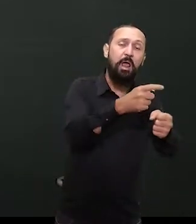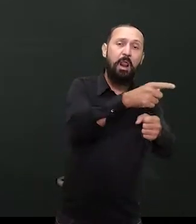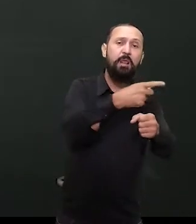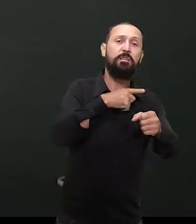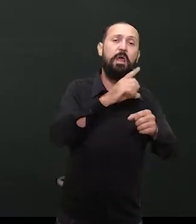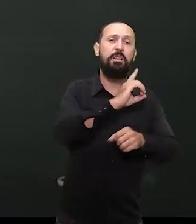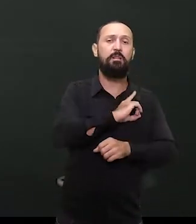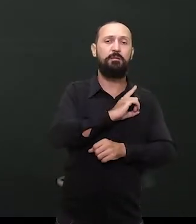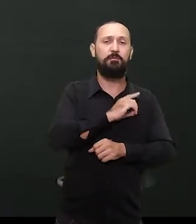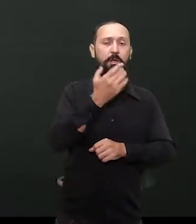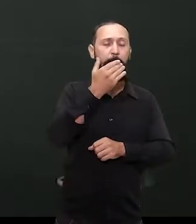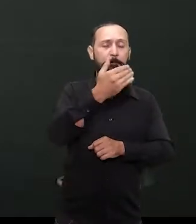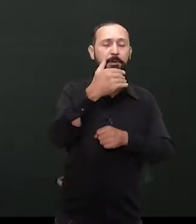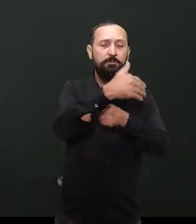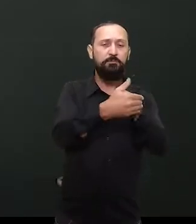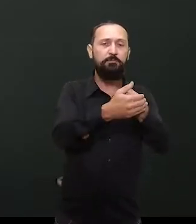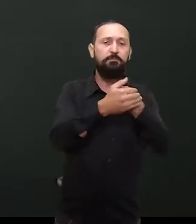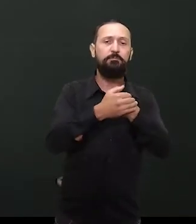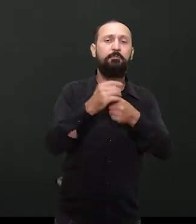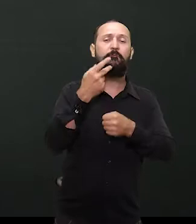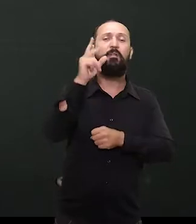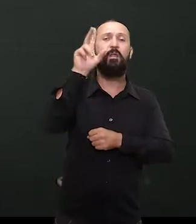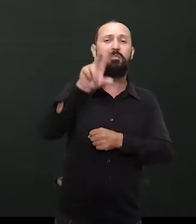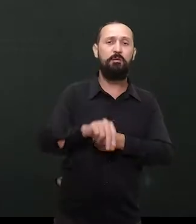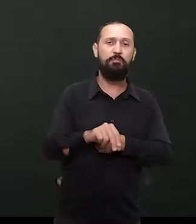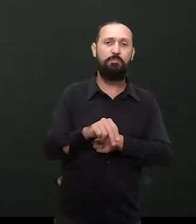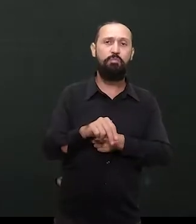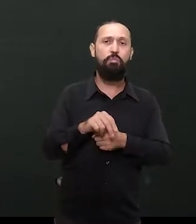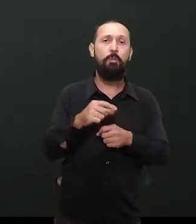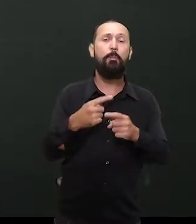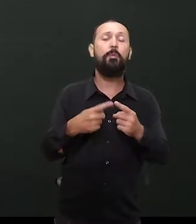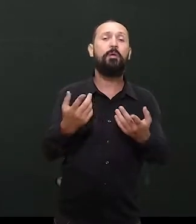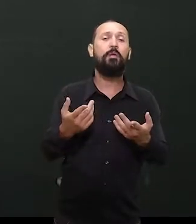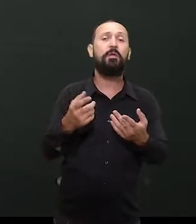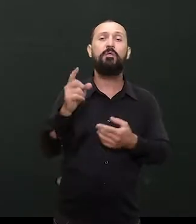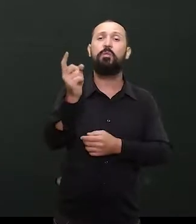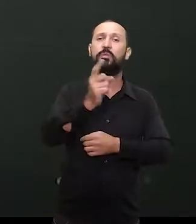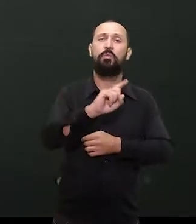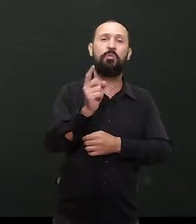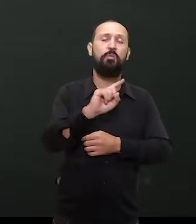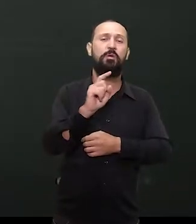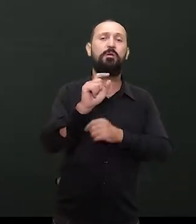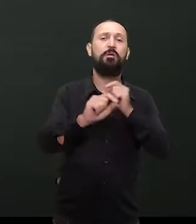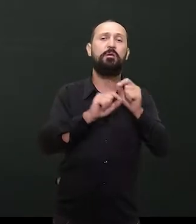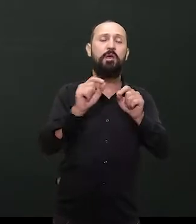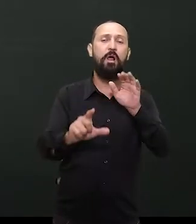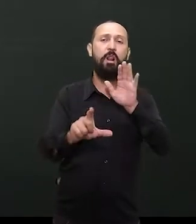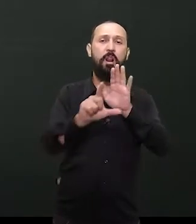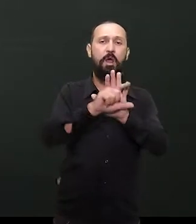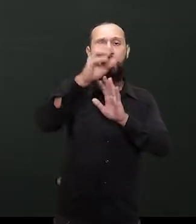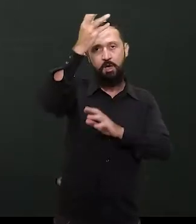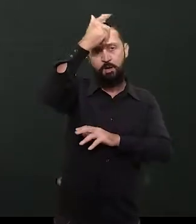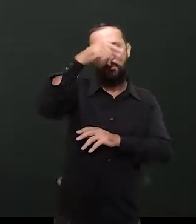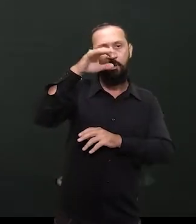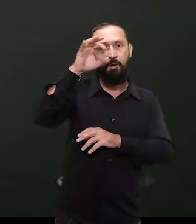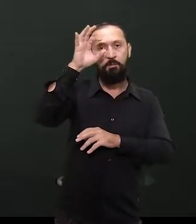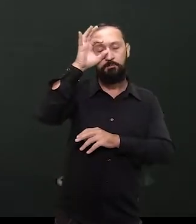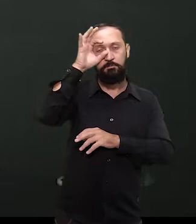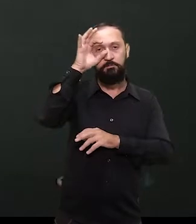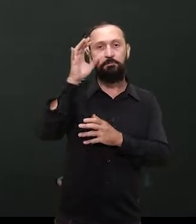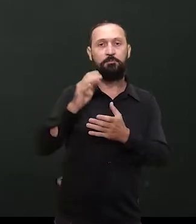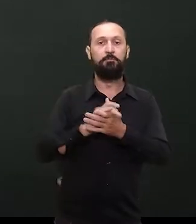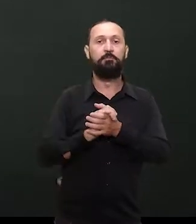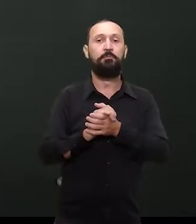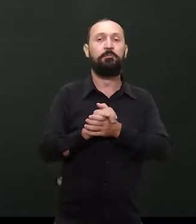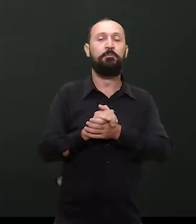medida protetiva mas muitas vezes ela vai ser negada porque não não é um caso onde a Lei Maria da Penha prever